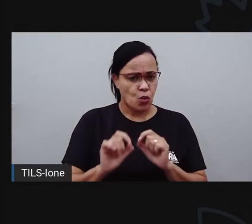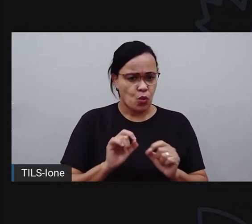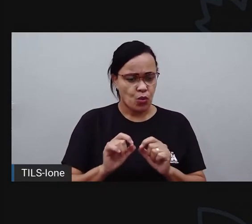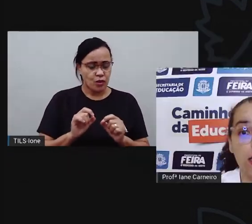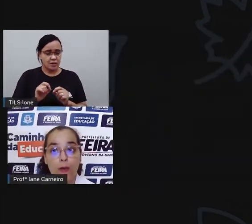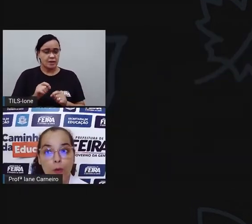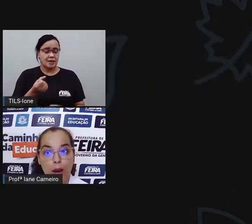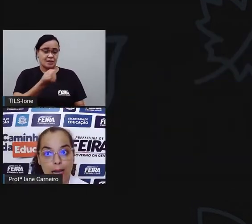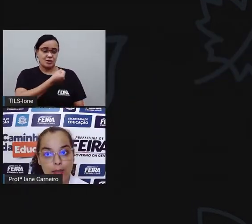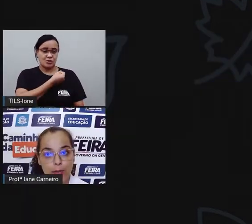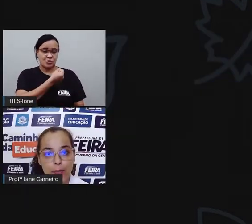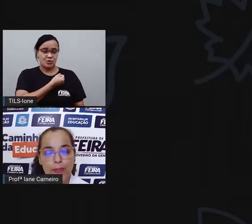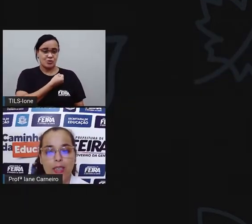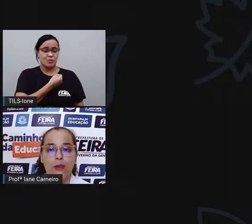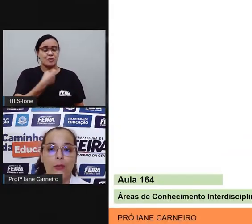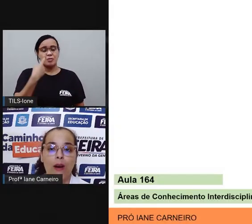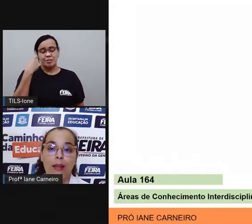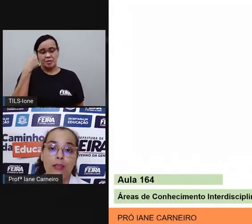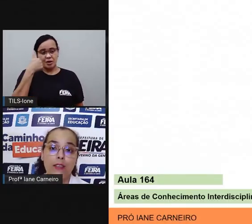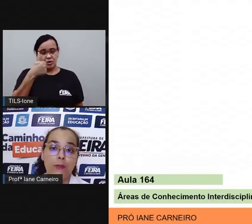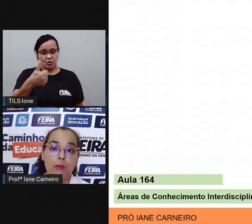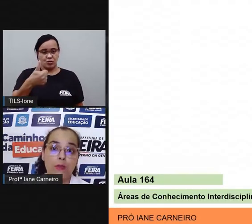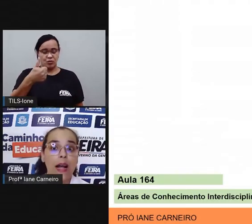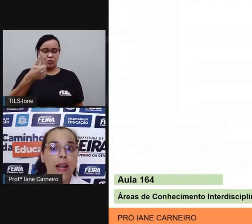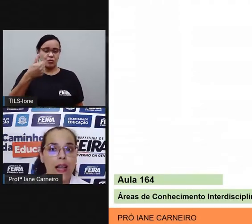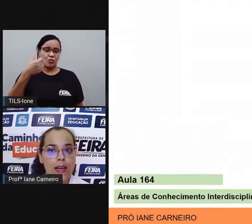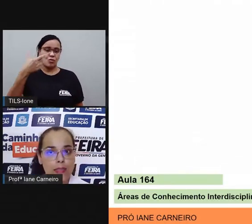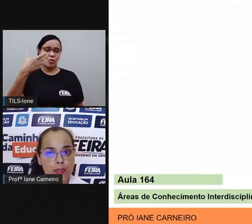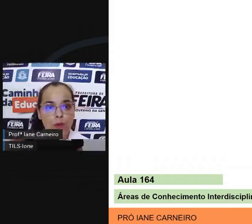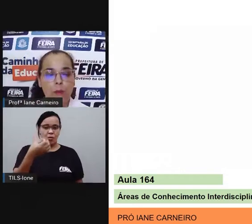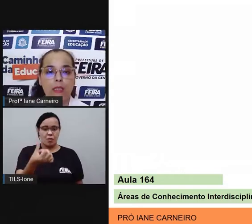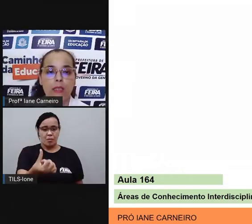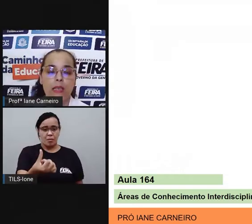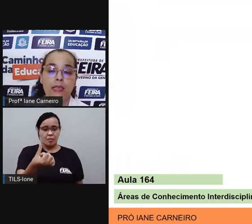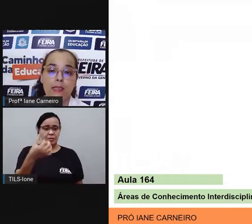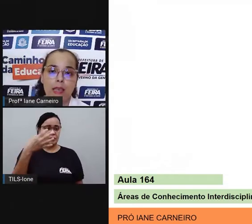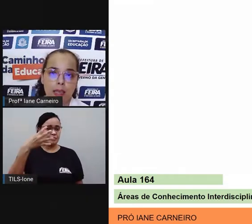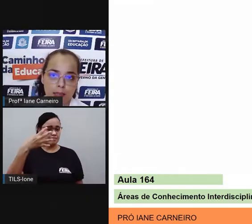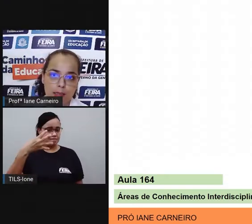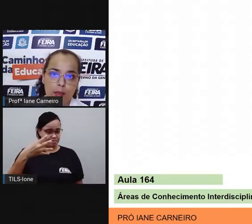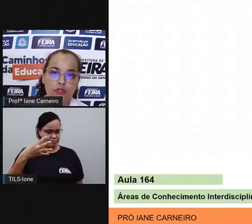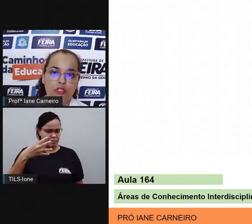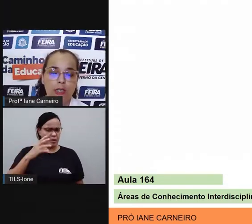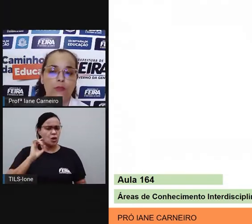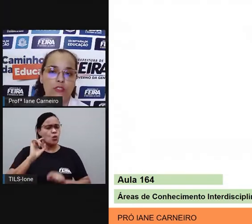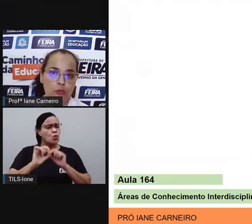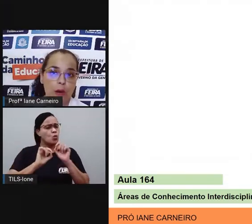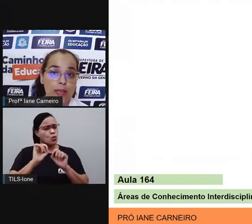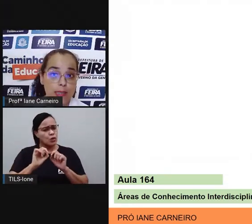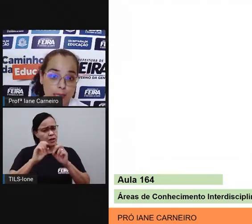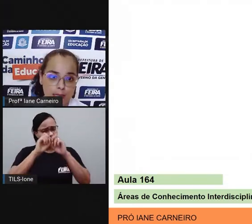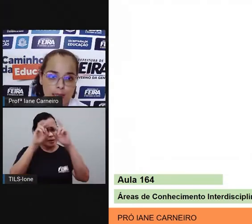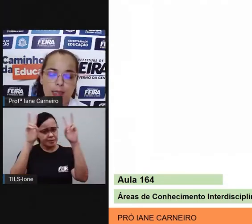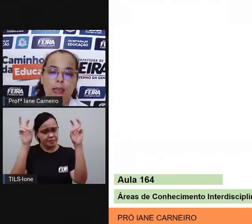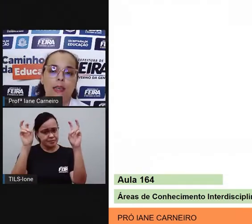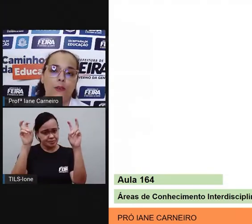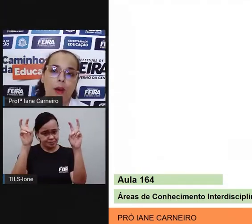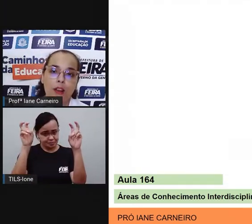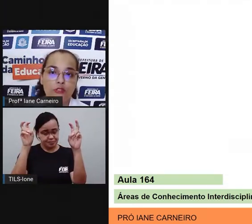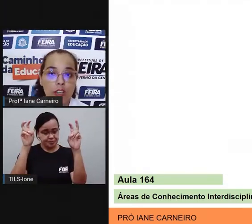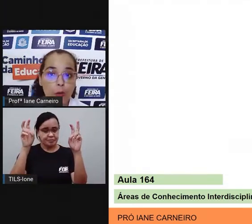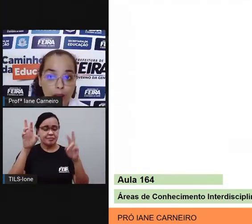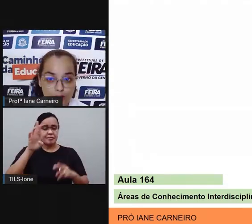164, uma aula que nós vamos falar sobre receitas, o gênero textual receitas,